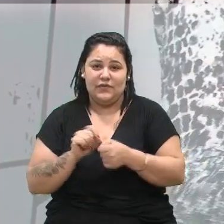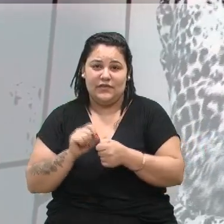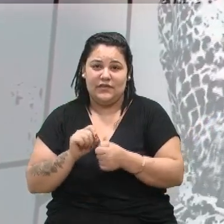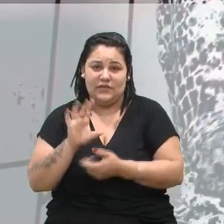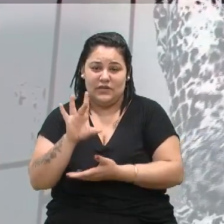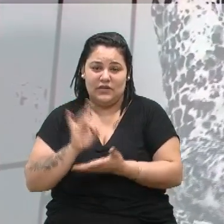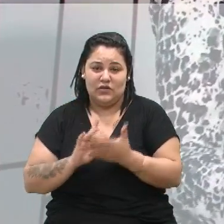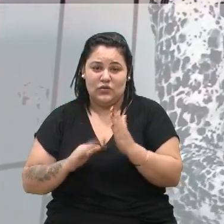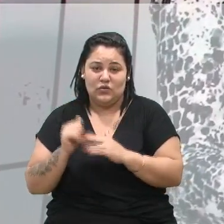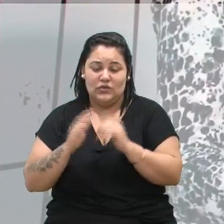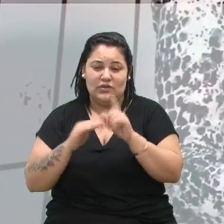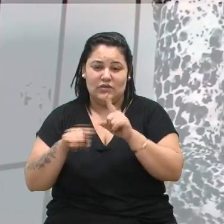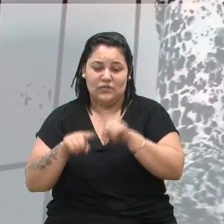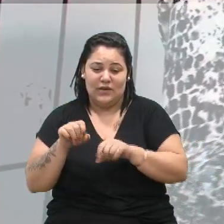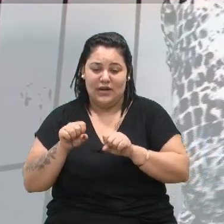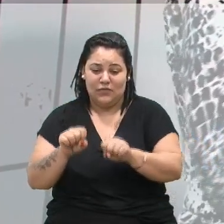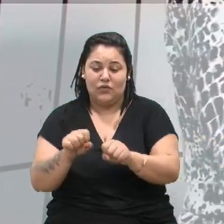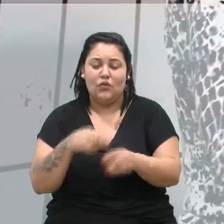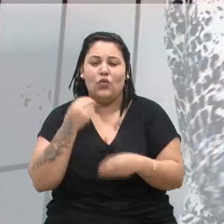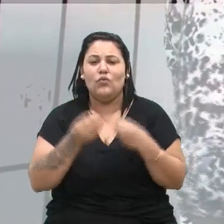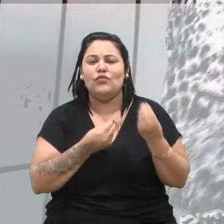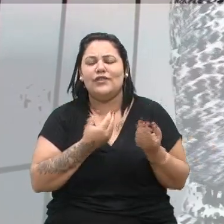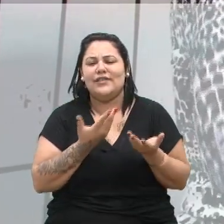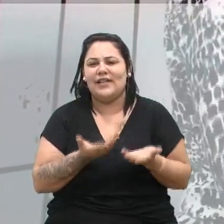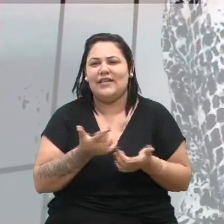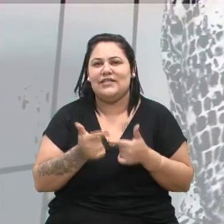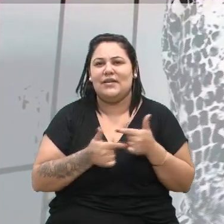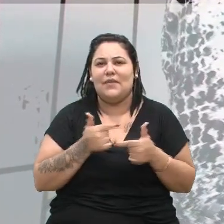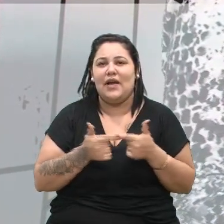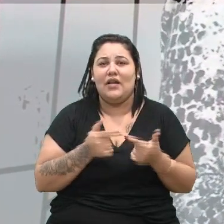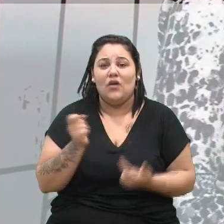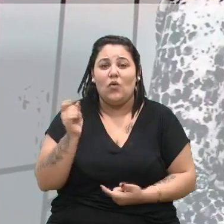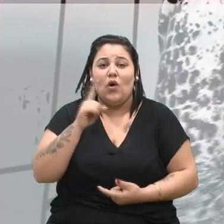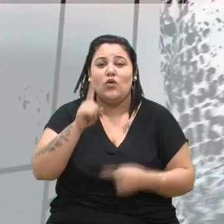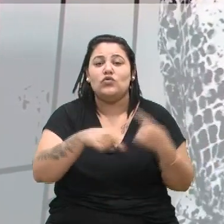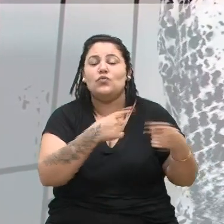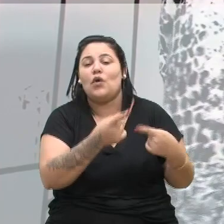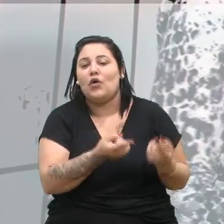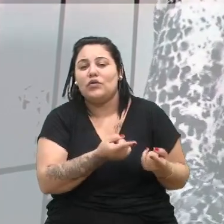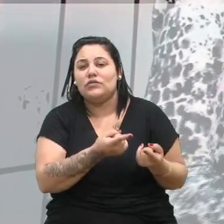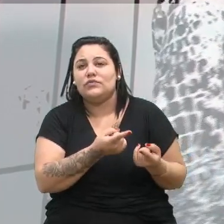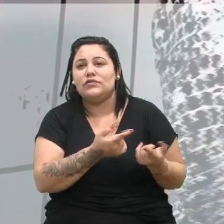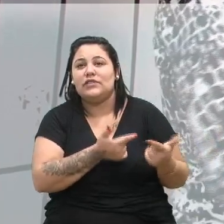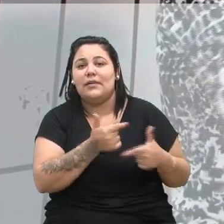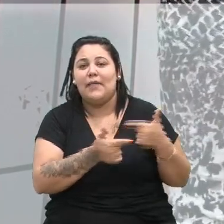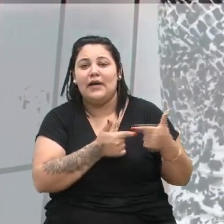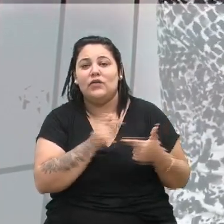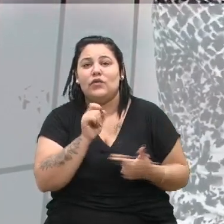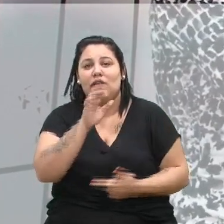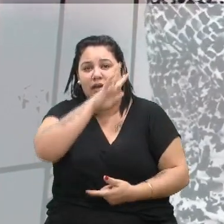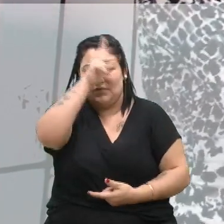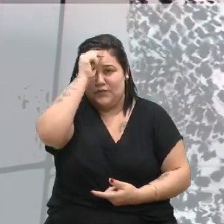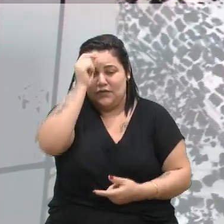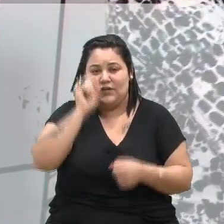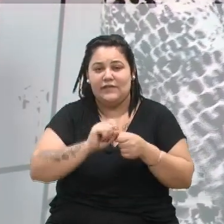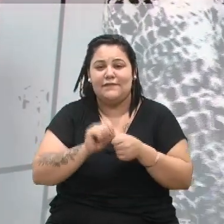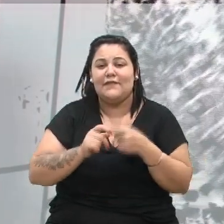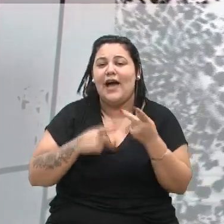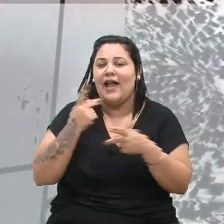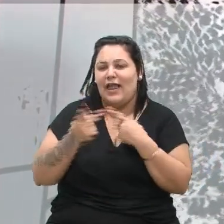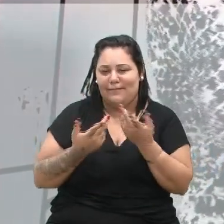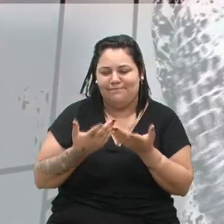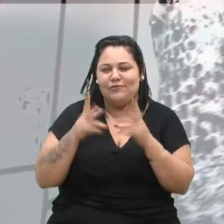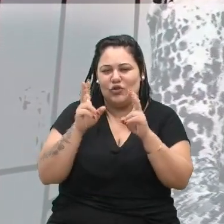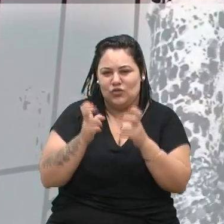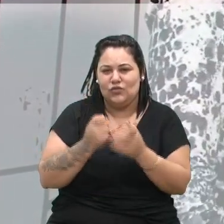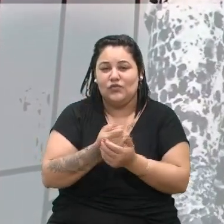público. Como é que está essa situação? Quais são os próximos passos? O que a Prefeitura tem falado sobre esse assunto, né, que